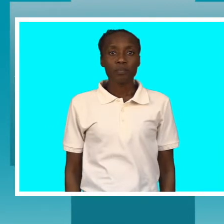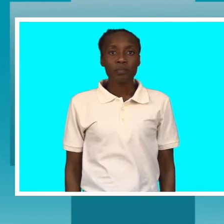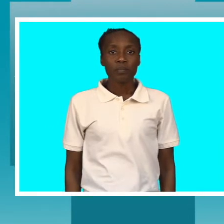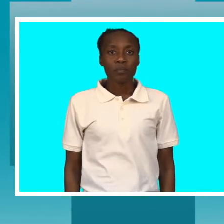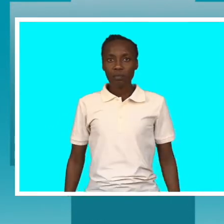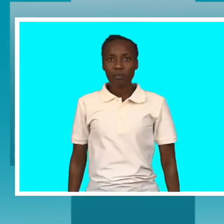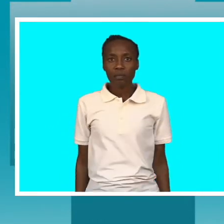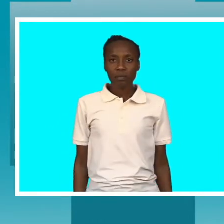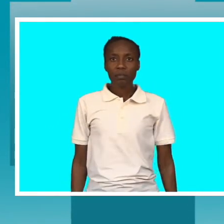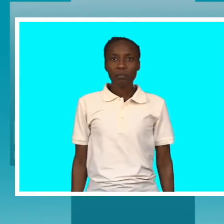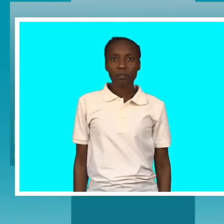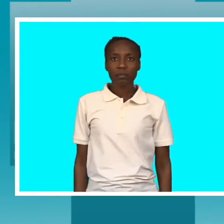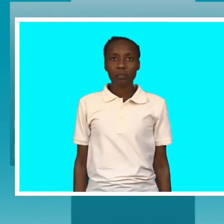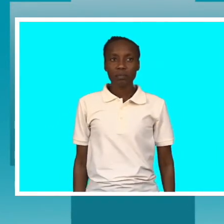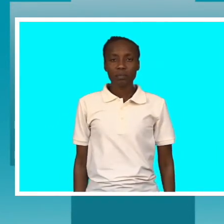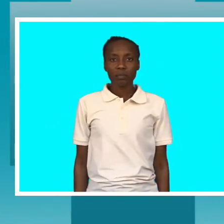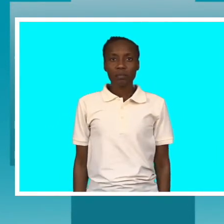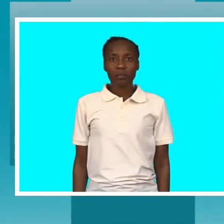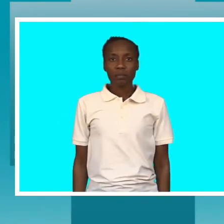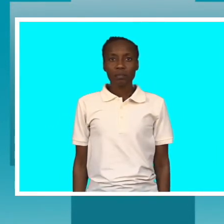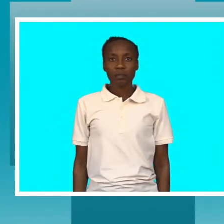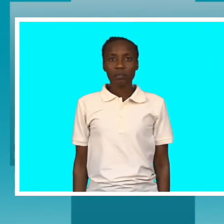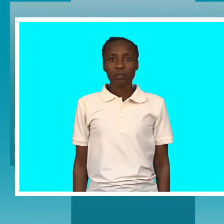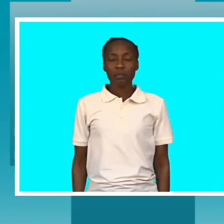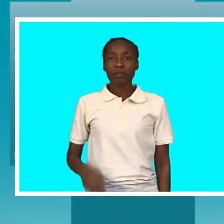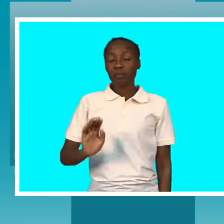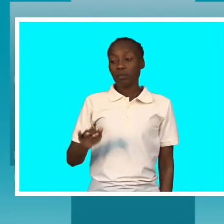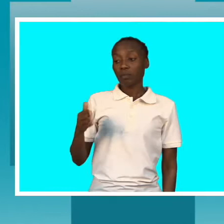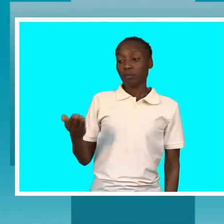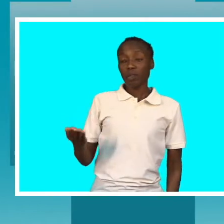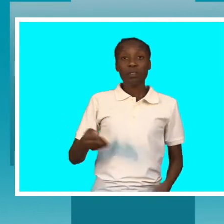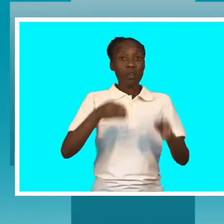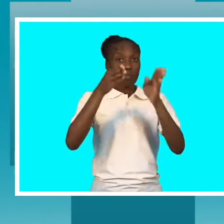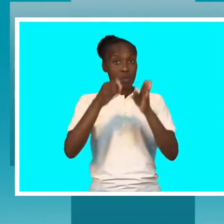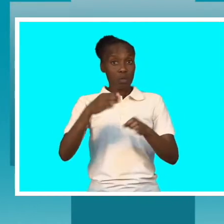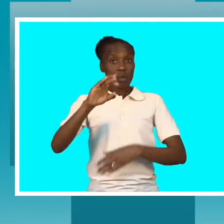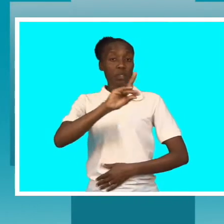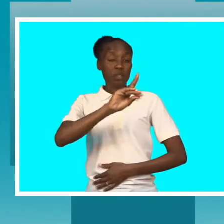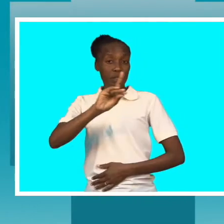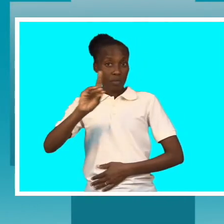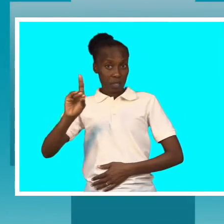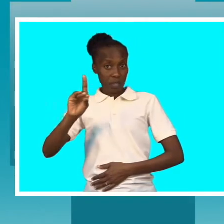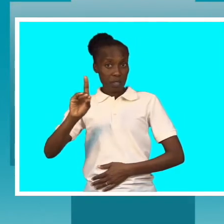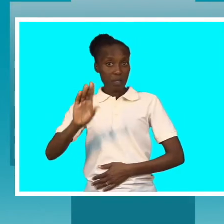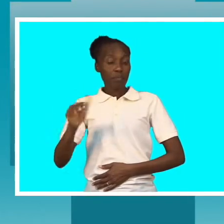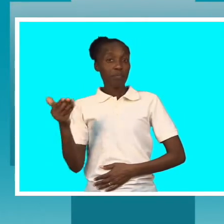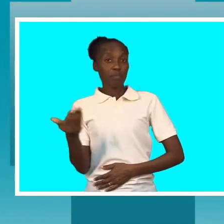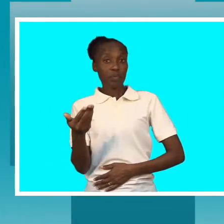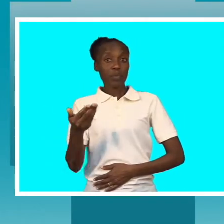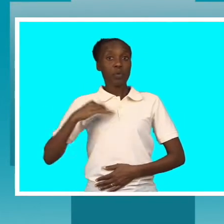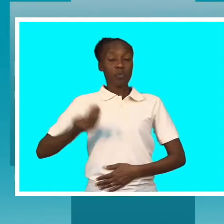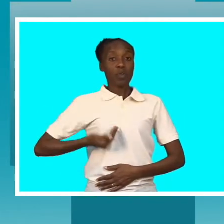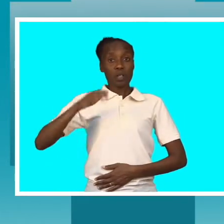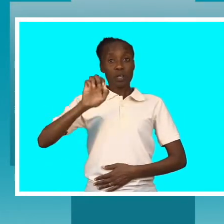Sim. Além de ser pessoa com deficiência, Dona Elisa Manuel sofre de tensão